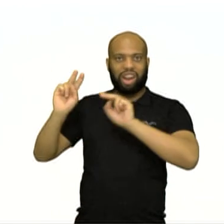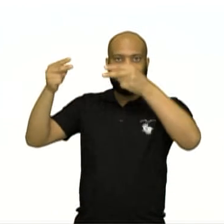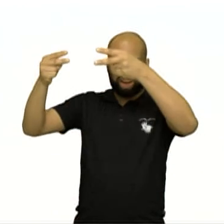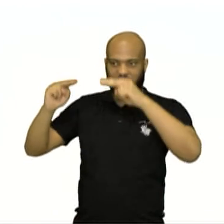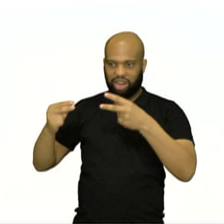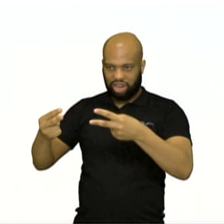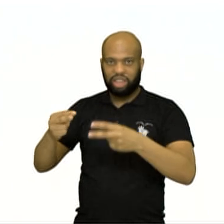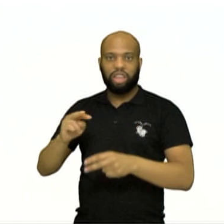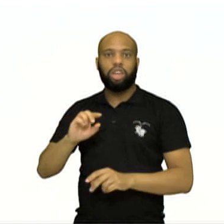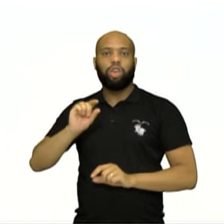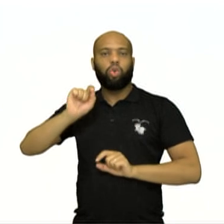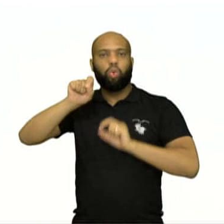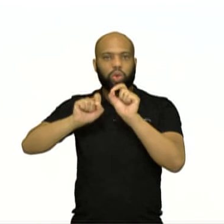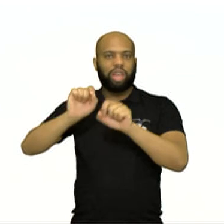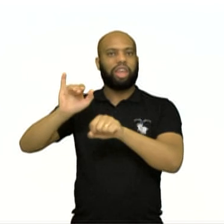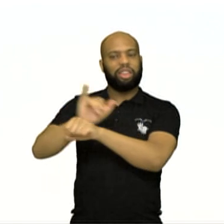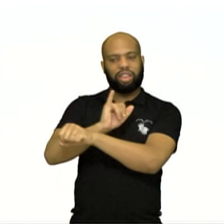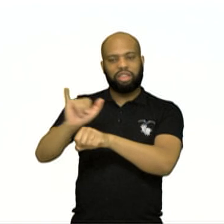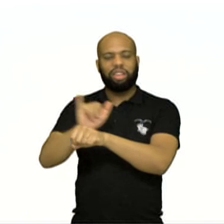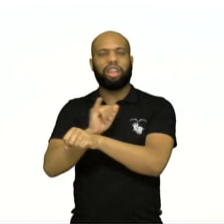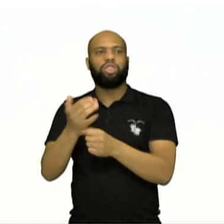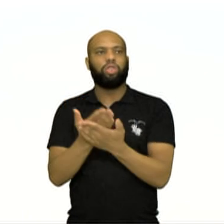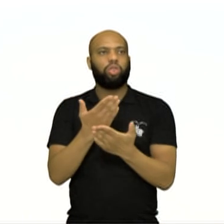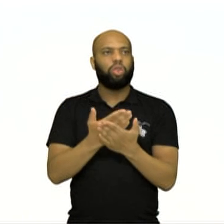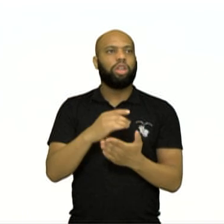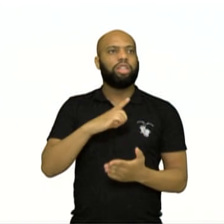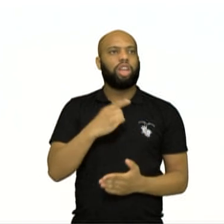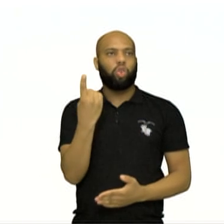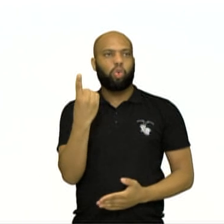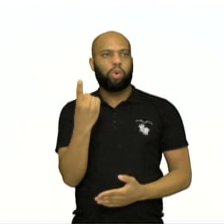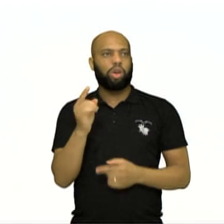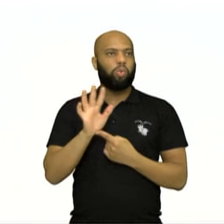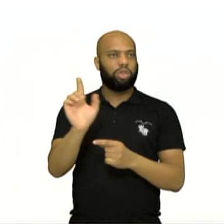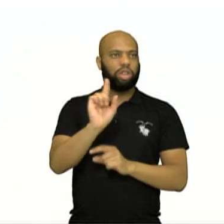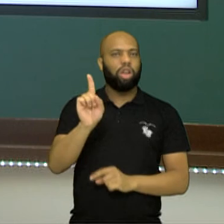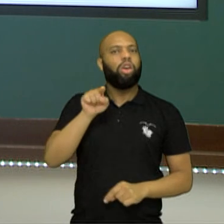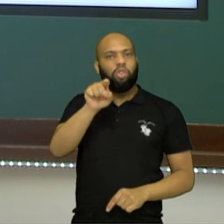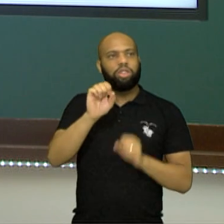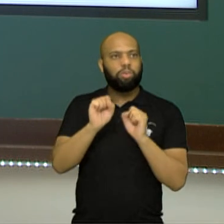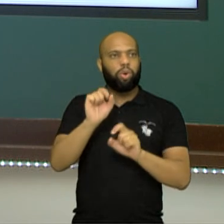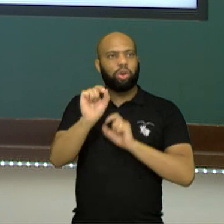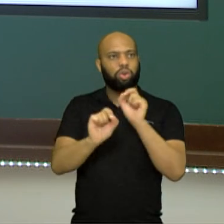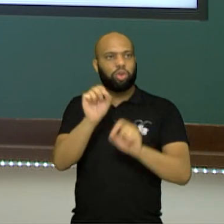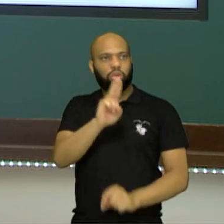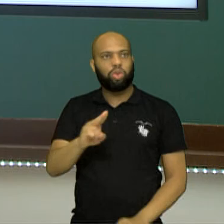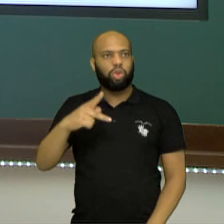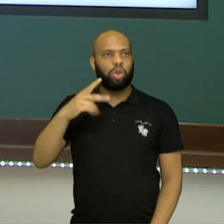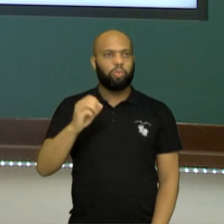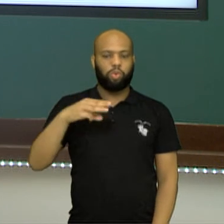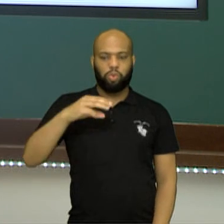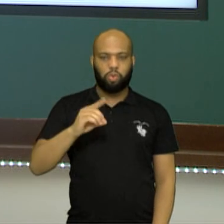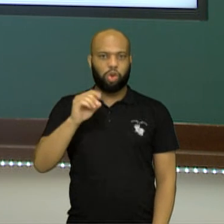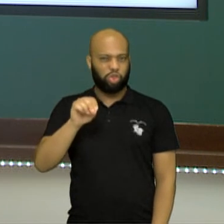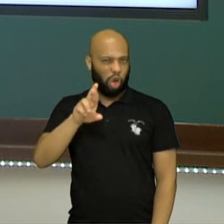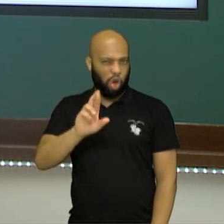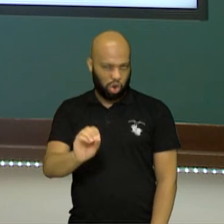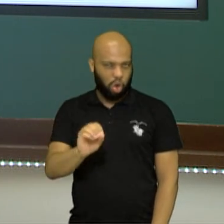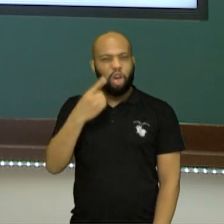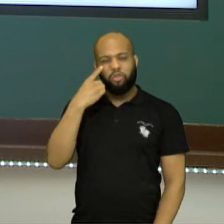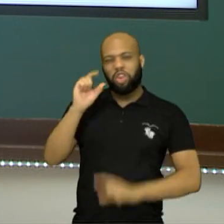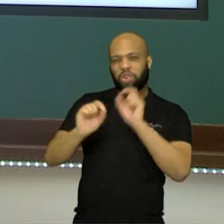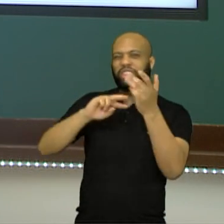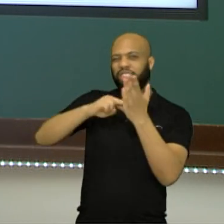técnicas de estudo e especificamente uma técnica que a gente não falou aqui, mas você pode usar, que é a técnica Pomodoro. Dê uma olhadinha